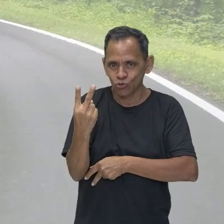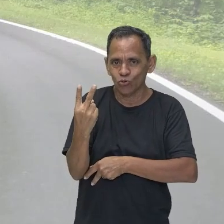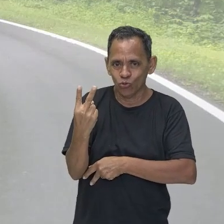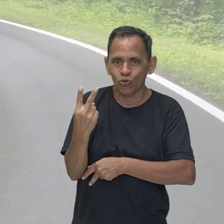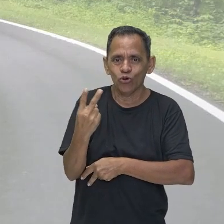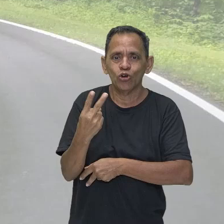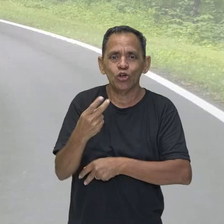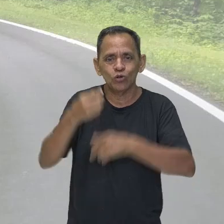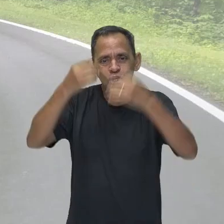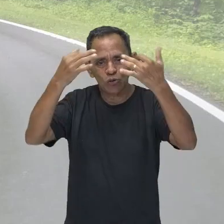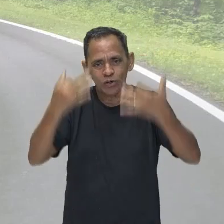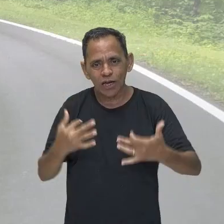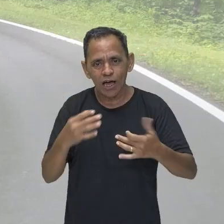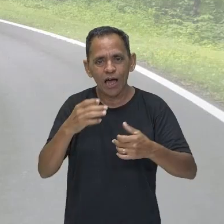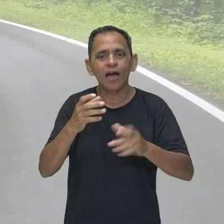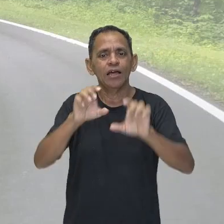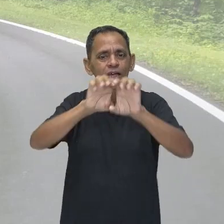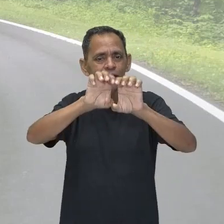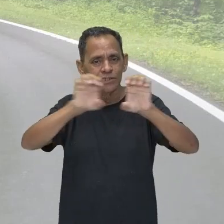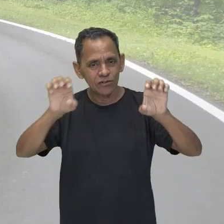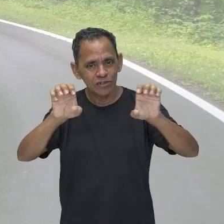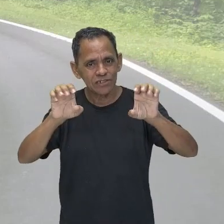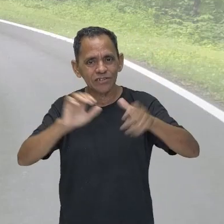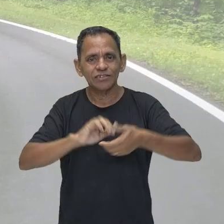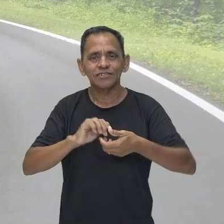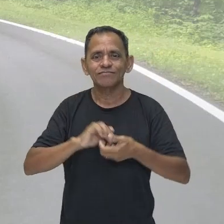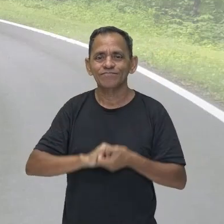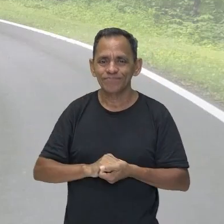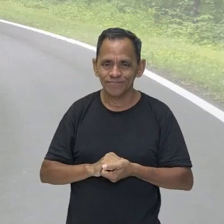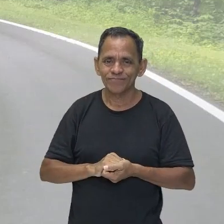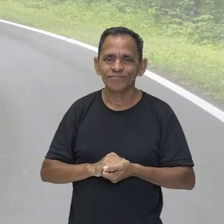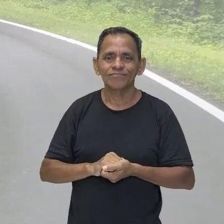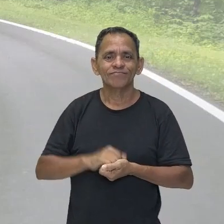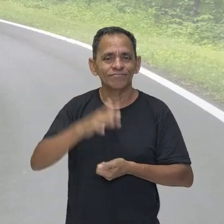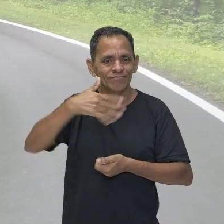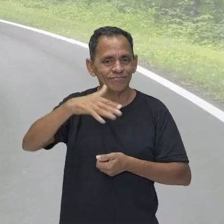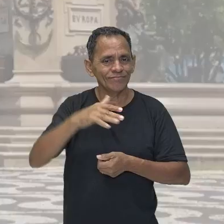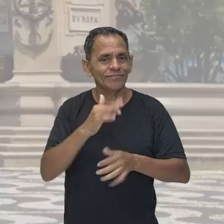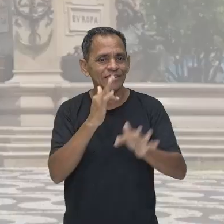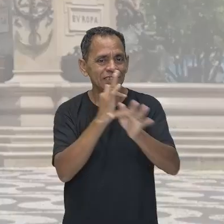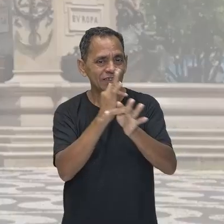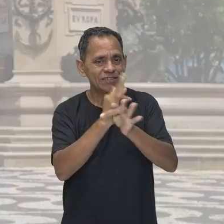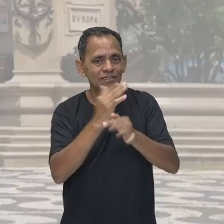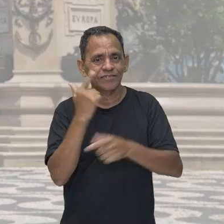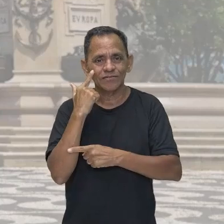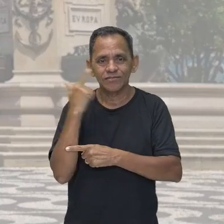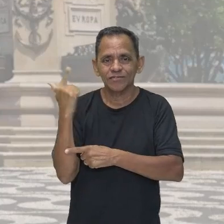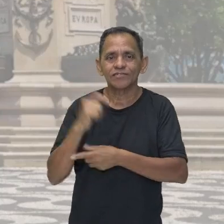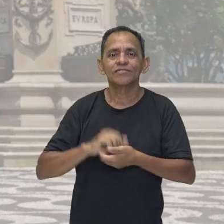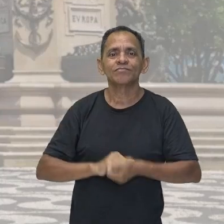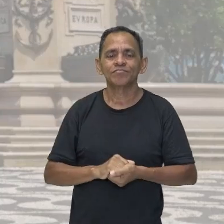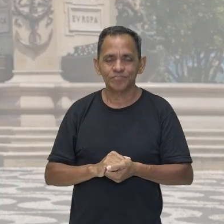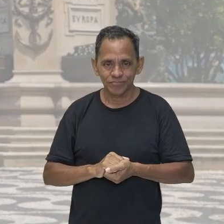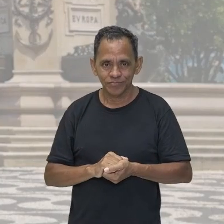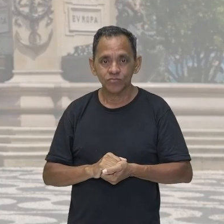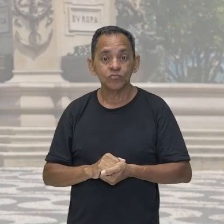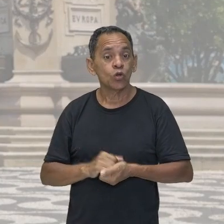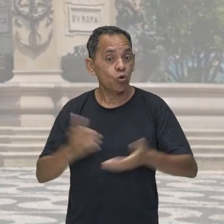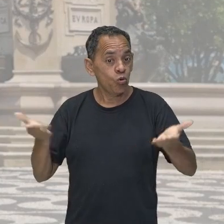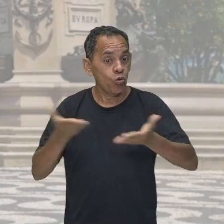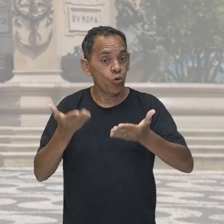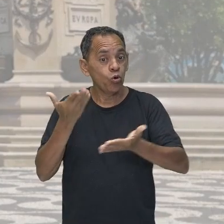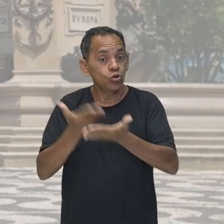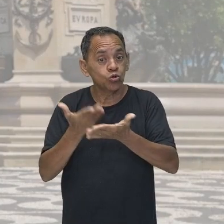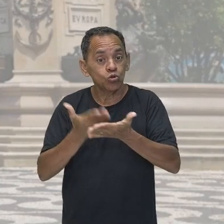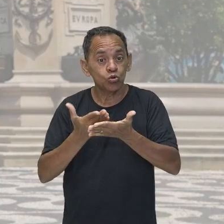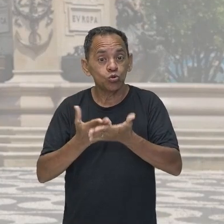aí e o nome dela, famoso aí pelos mundos da física. Dá só uma olhada. Hoje nós estamos estudando o